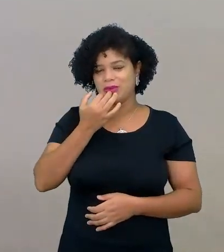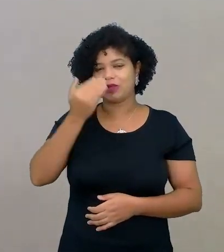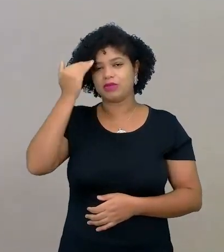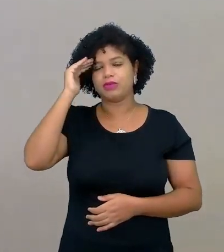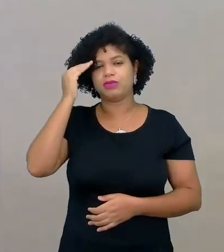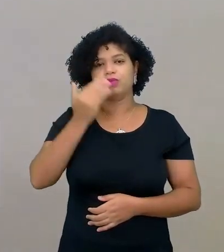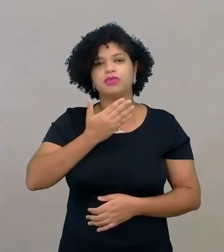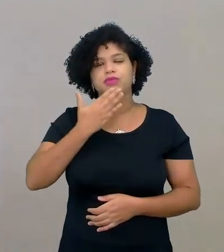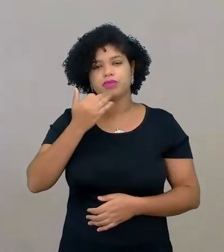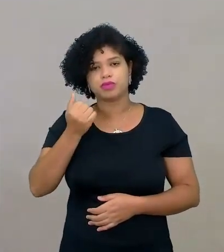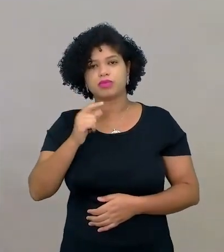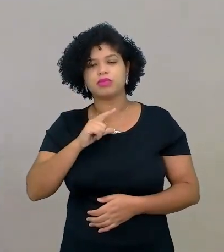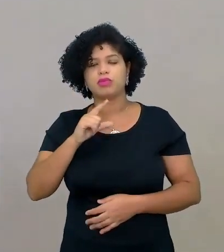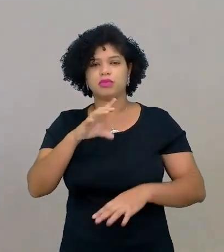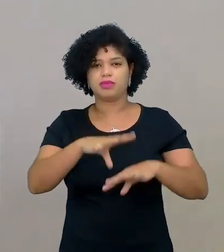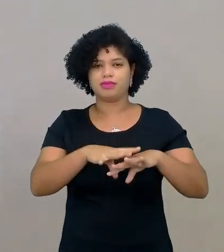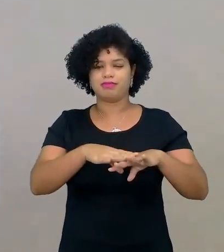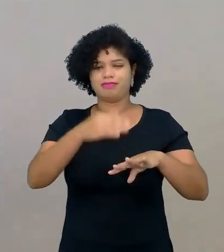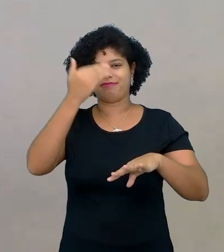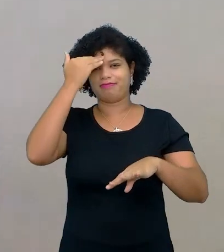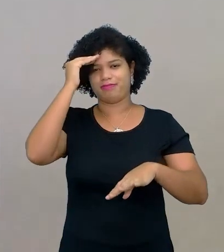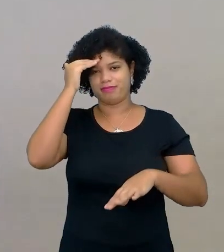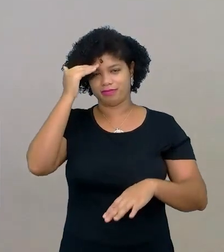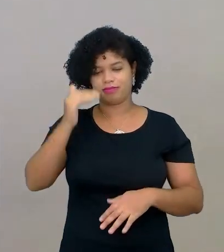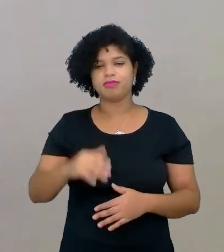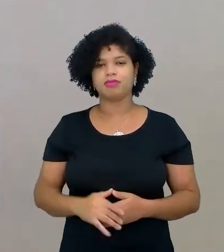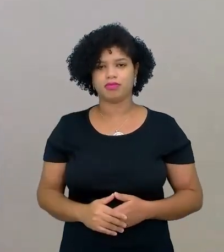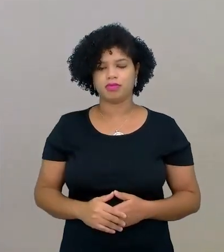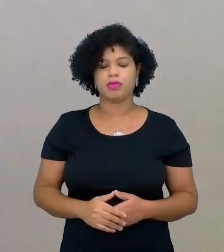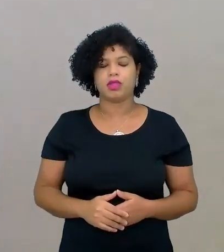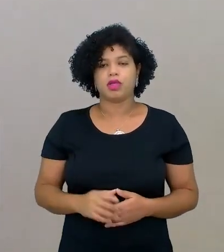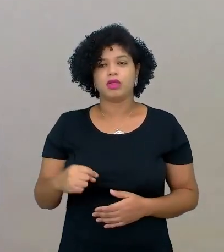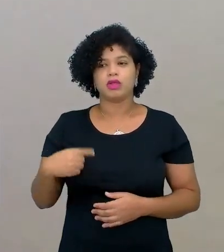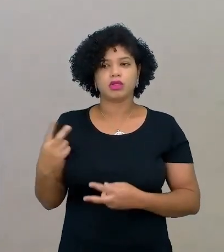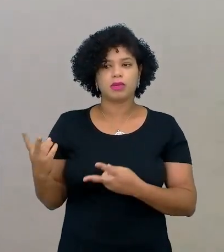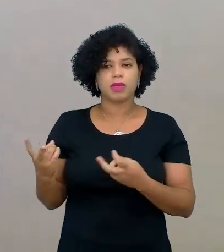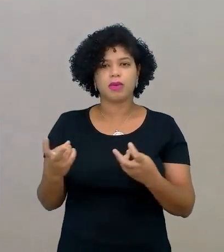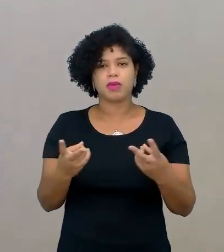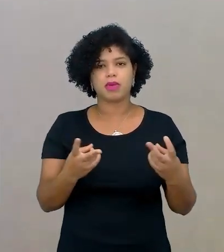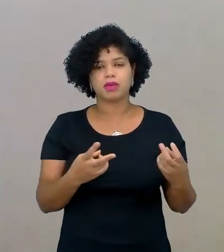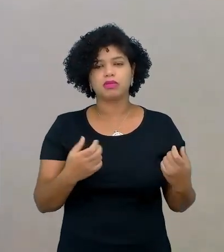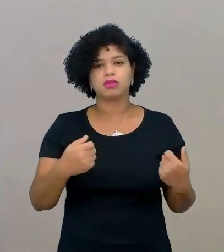entende um pouquinho mais de matemática. Então, quando a gente observar, sempre a gente vai ter que